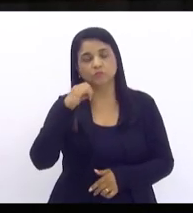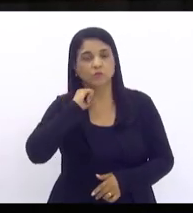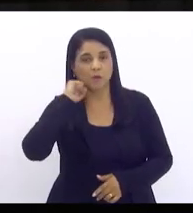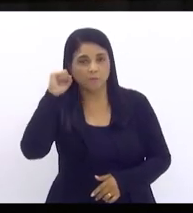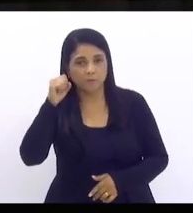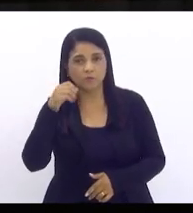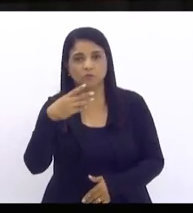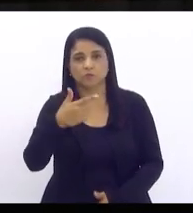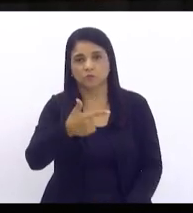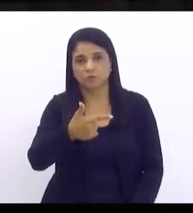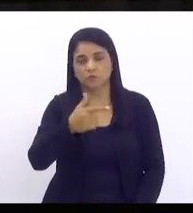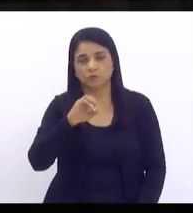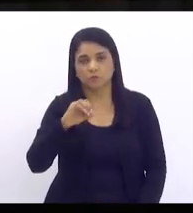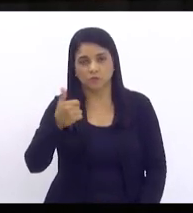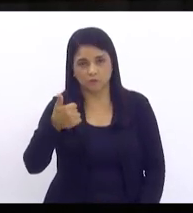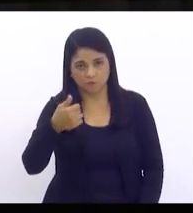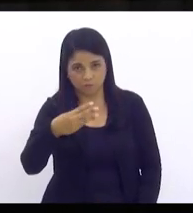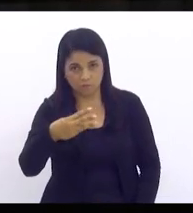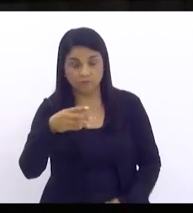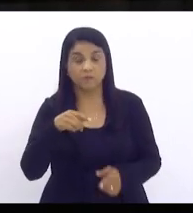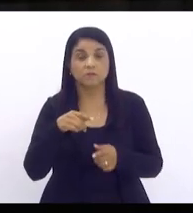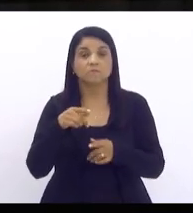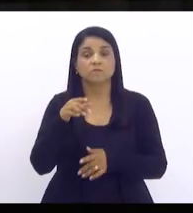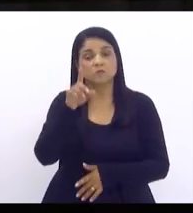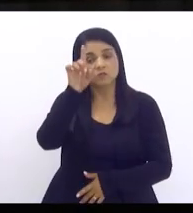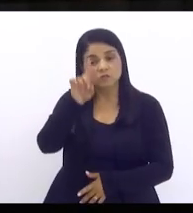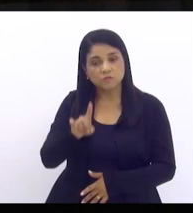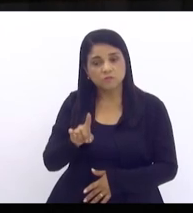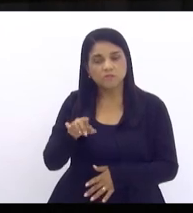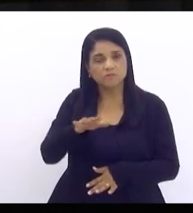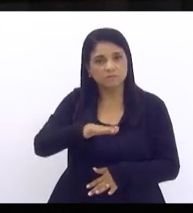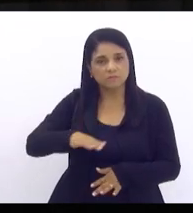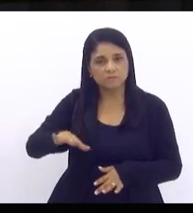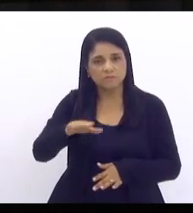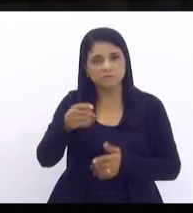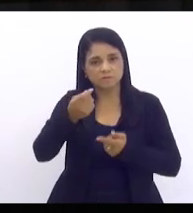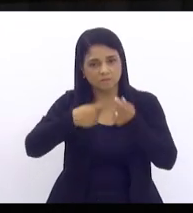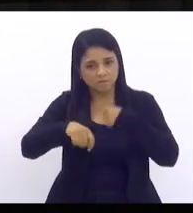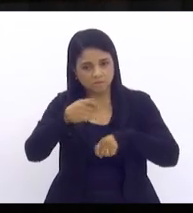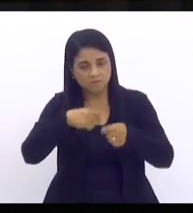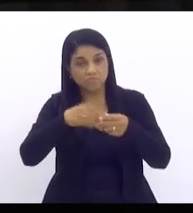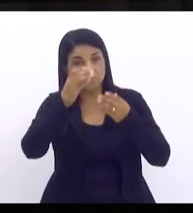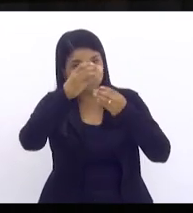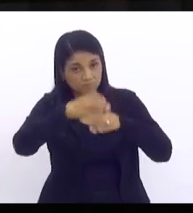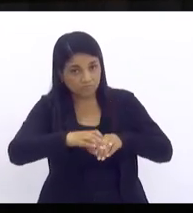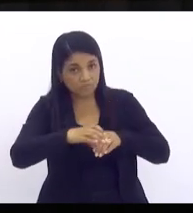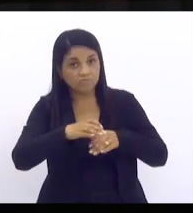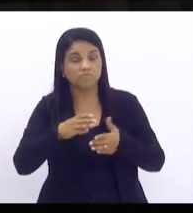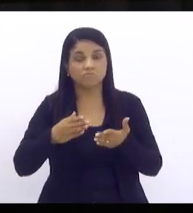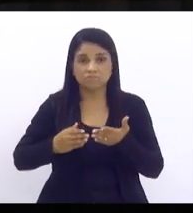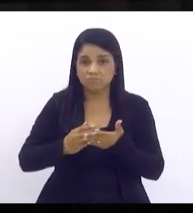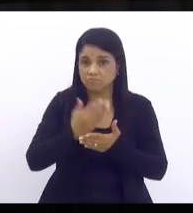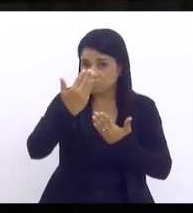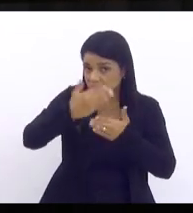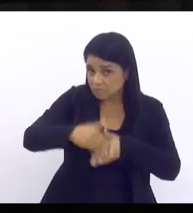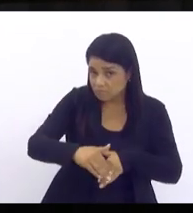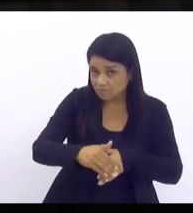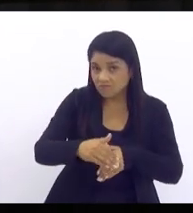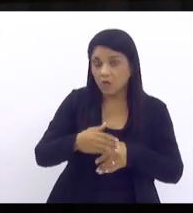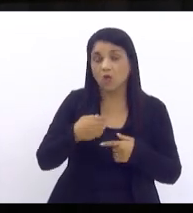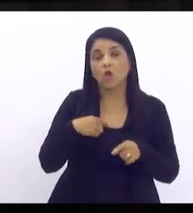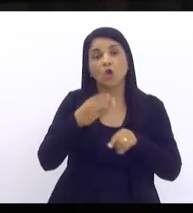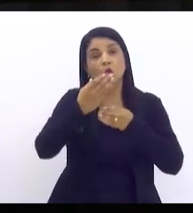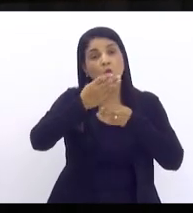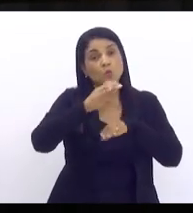regionais administrativos passaram por todo o processo seletivo, inclusive participaram de um curso